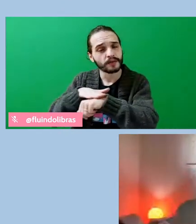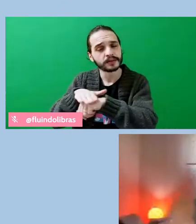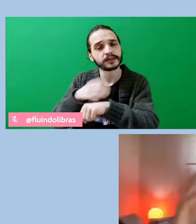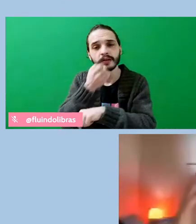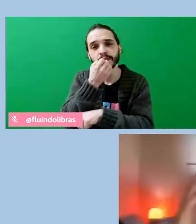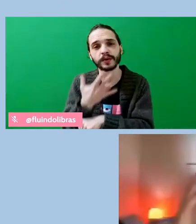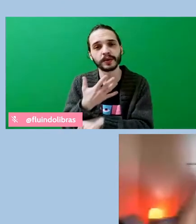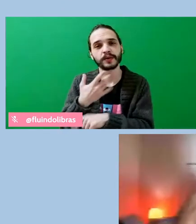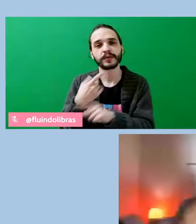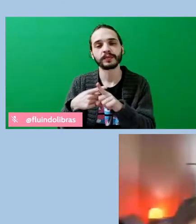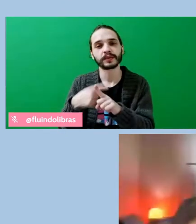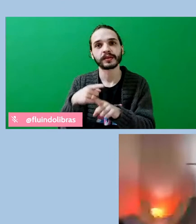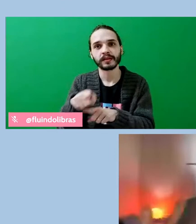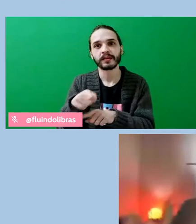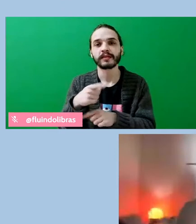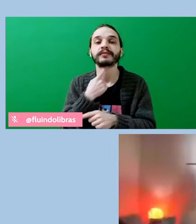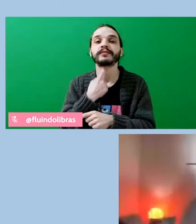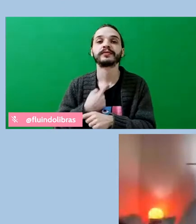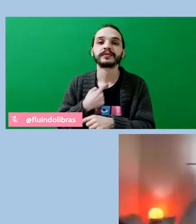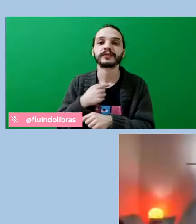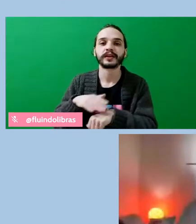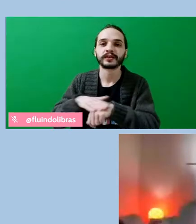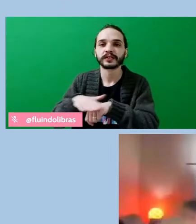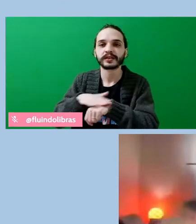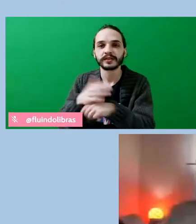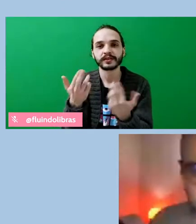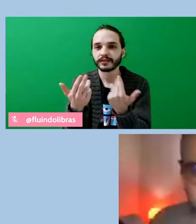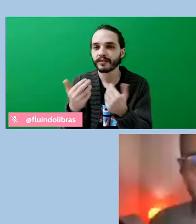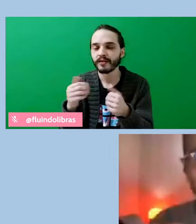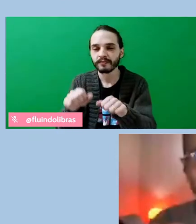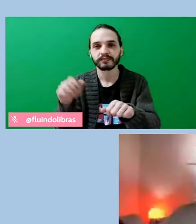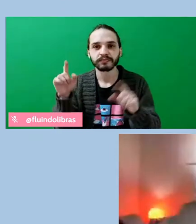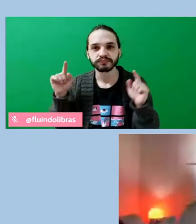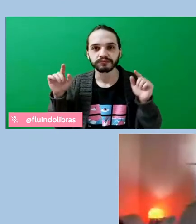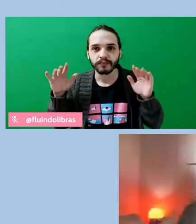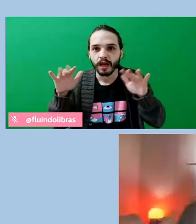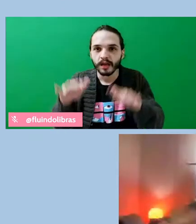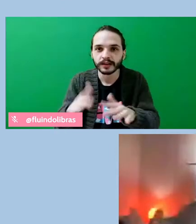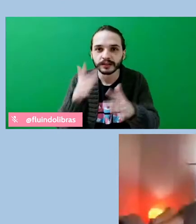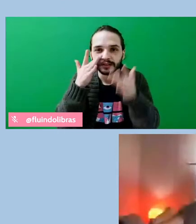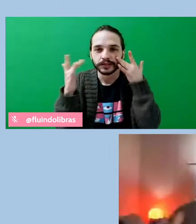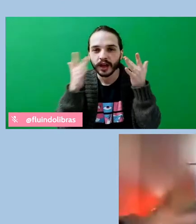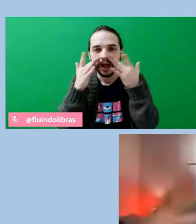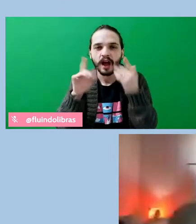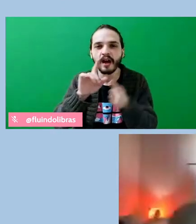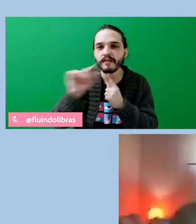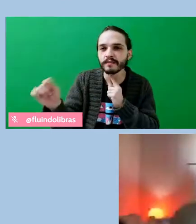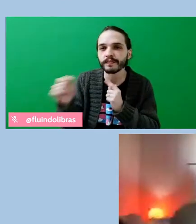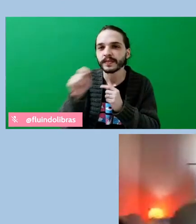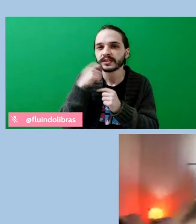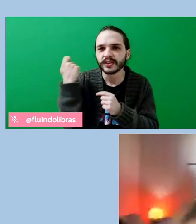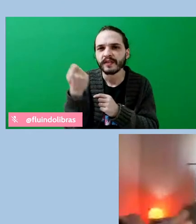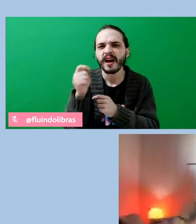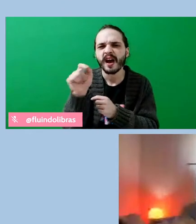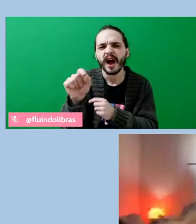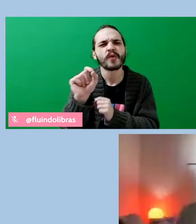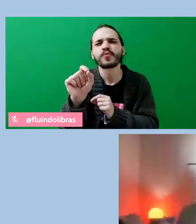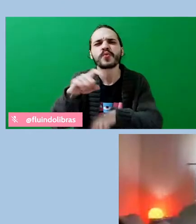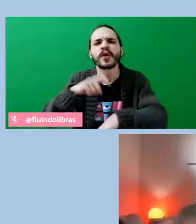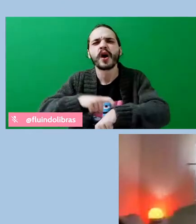vontade de conversar, entendeu? Seria legal ir para o teatro, depois a gente sair, tomar uma cerveja, sair jantar e, porra, mas o que foi aquela hora? Não,